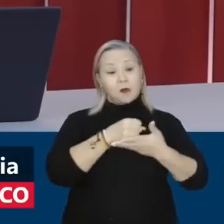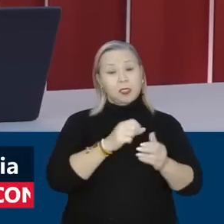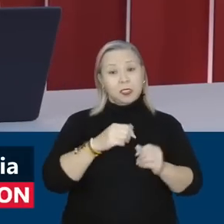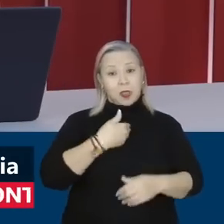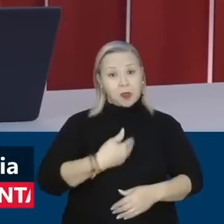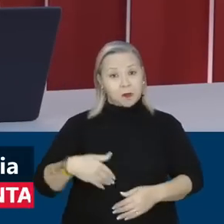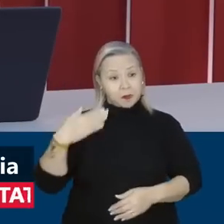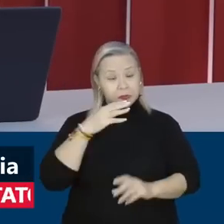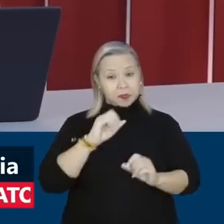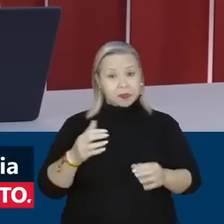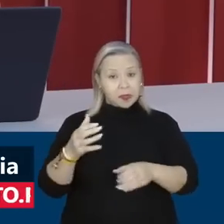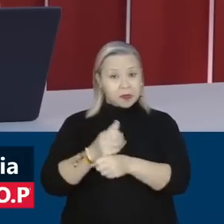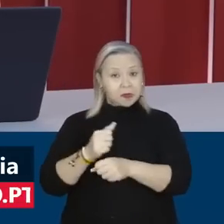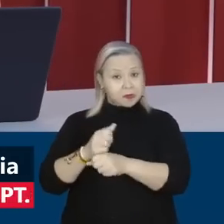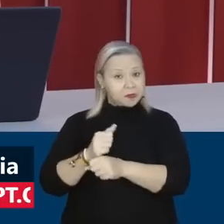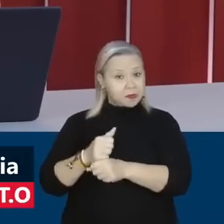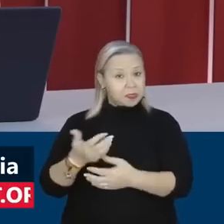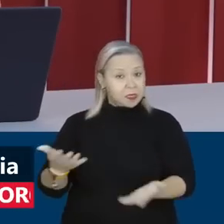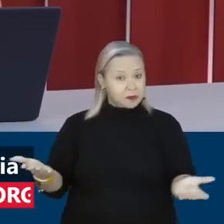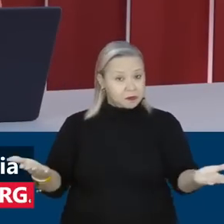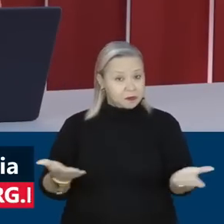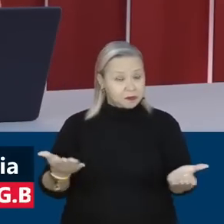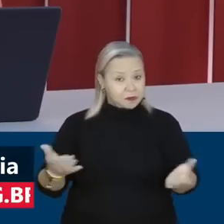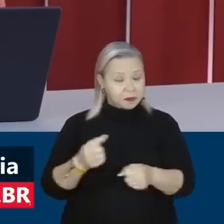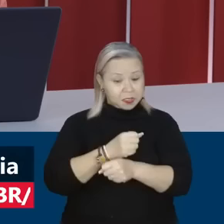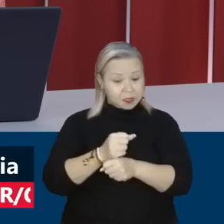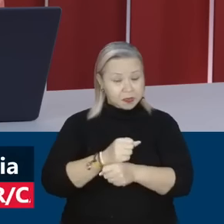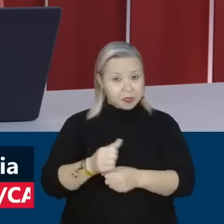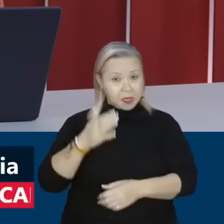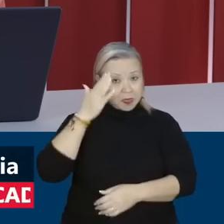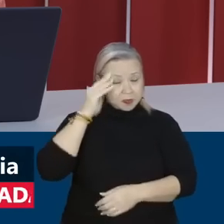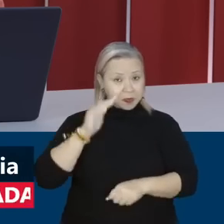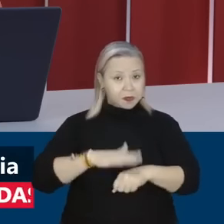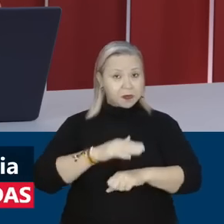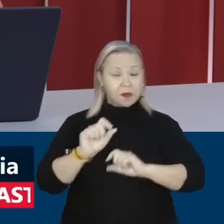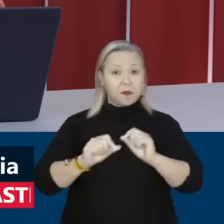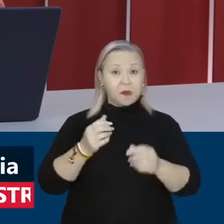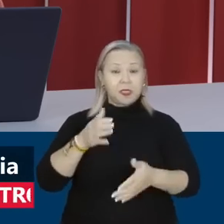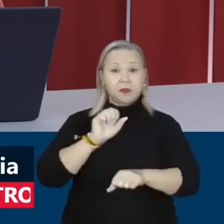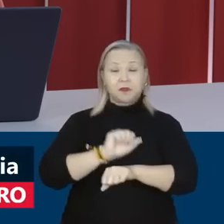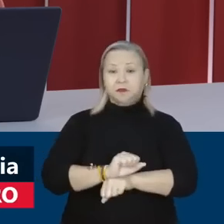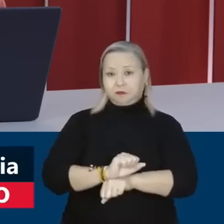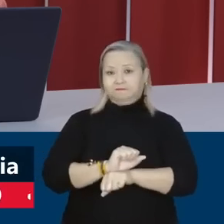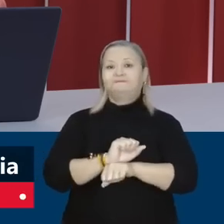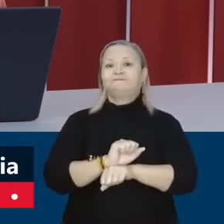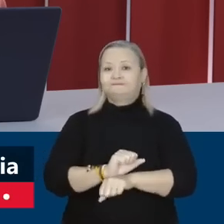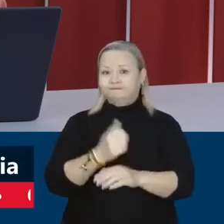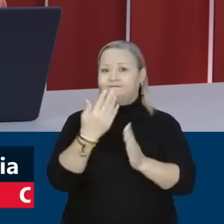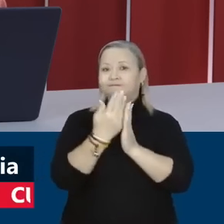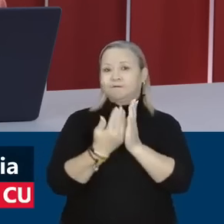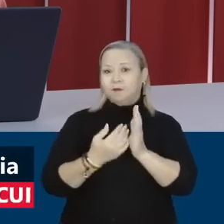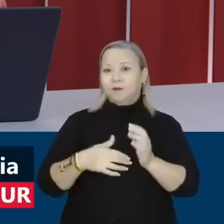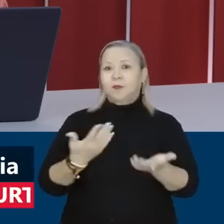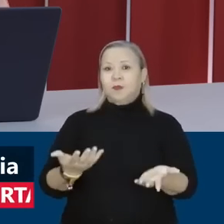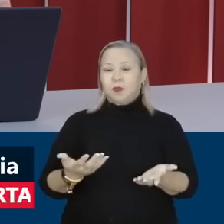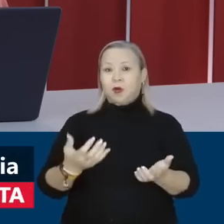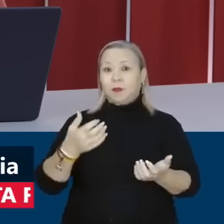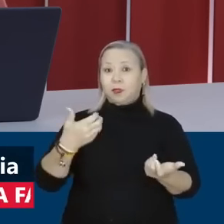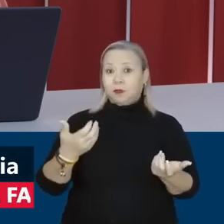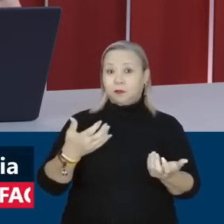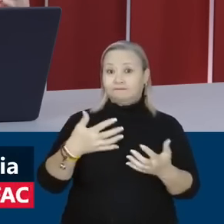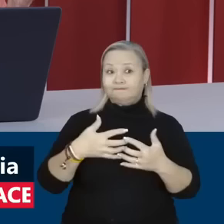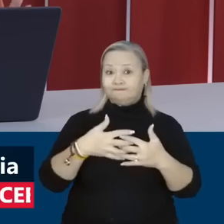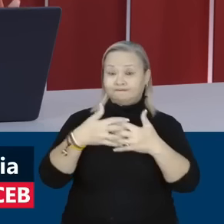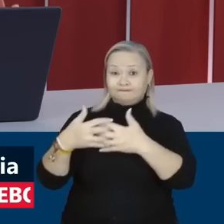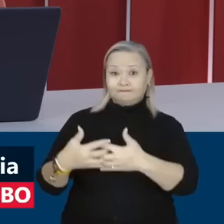Bolsonaro a fechar as contas desse ano, né? A gente acabou de ficar sabendo de mais uma suspensão no programa dos carros-pipa, né, que